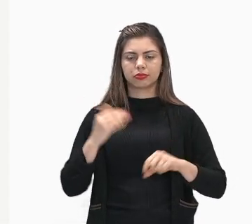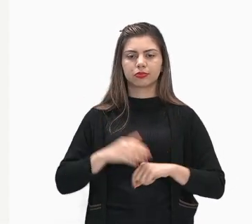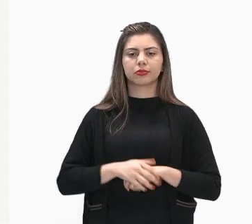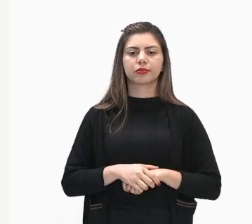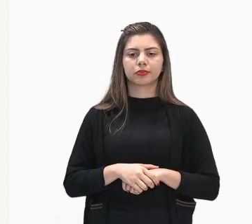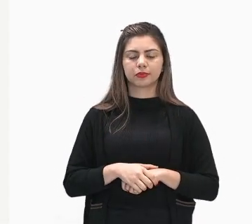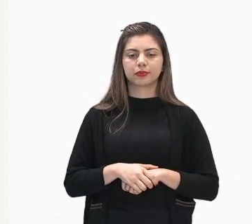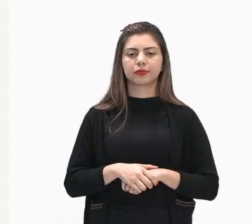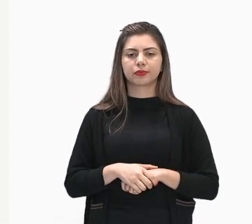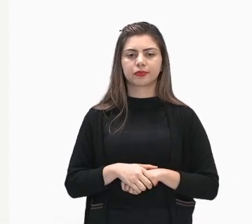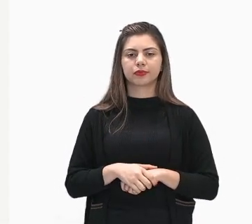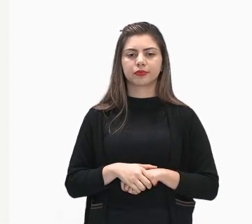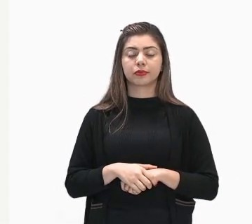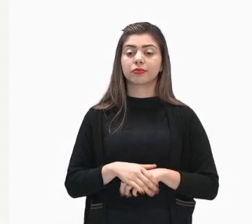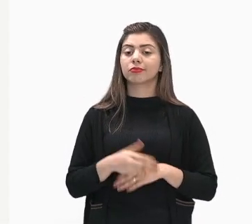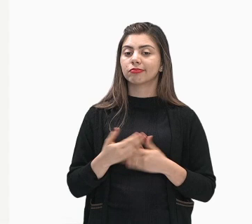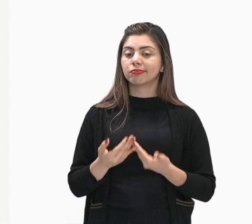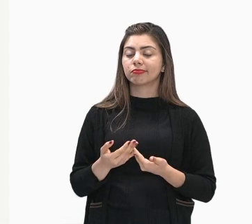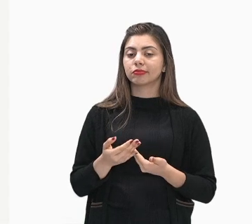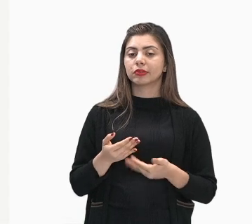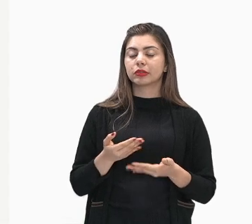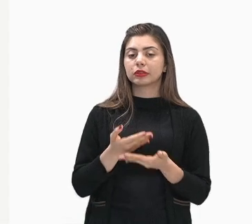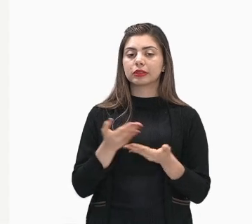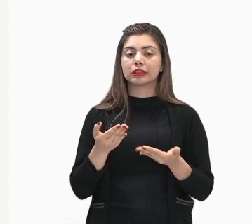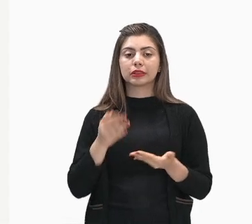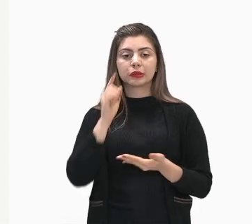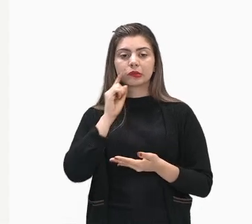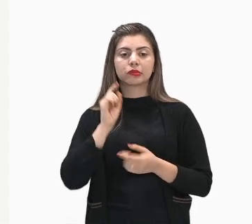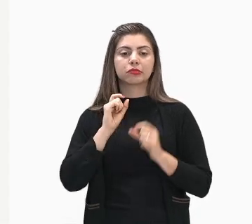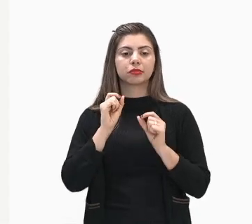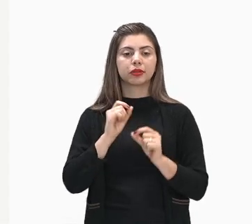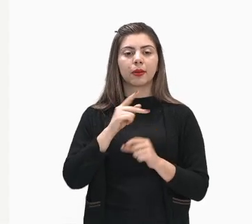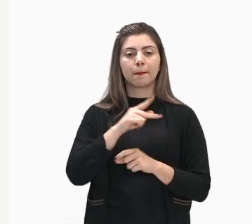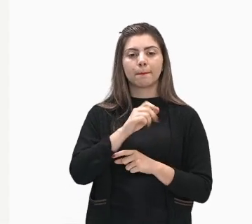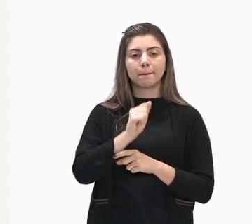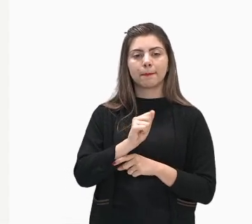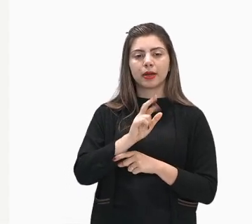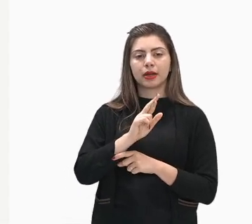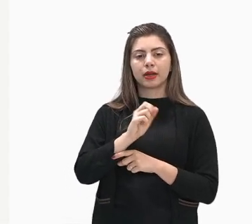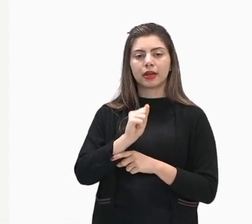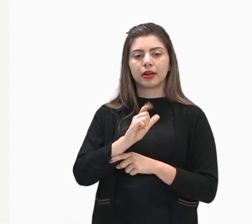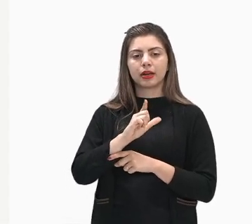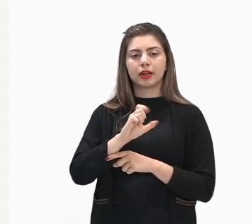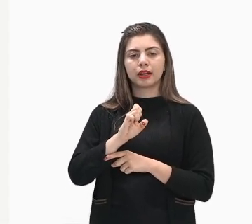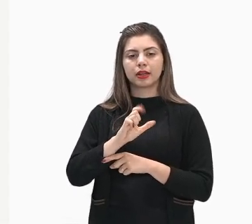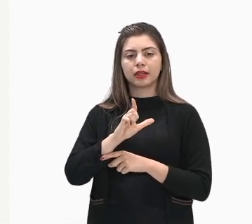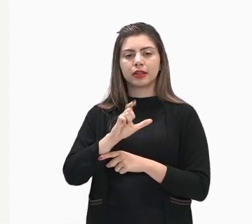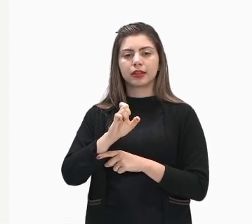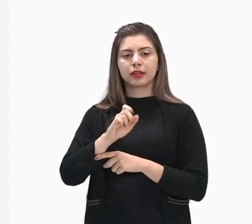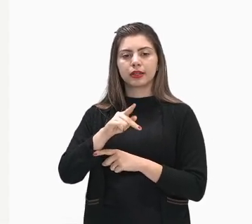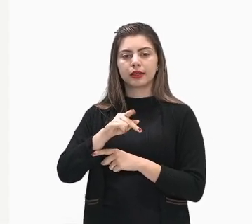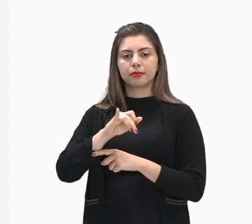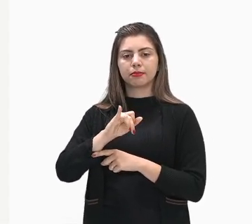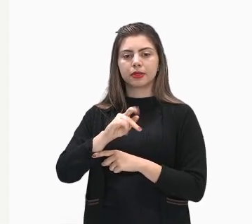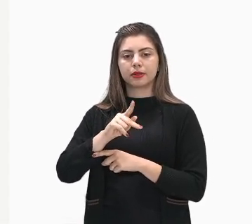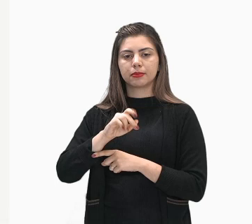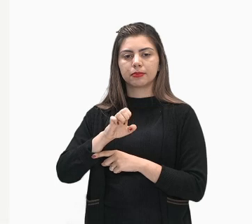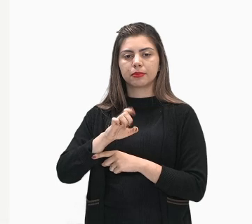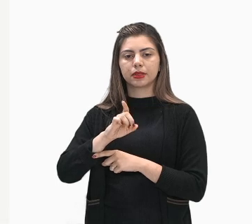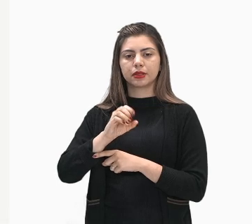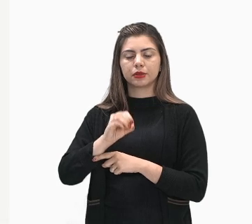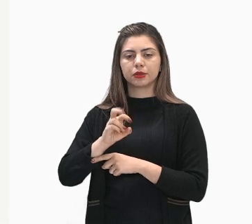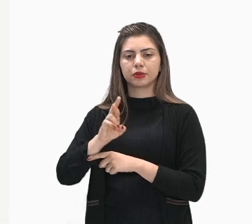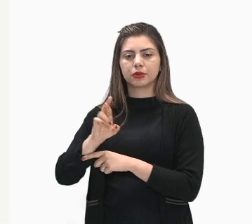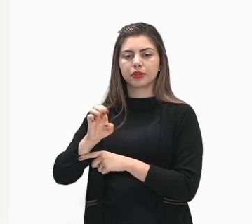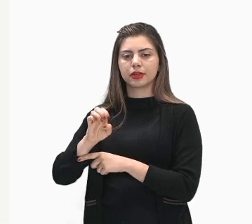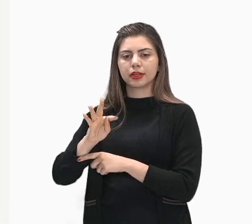reto. E aí, se você não sabe o que é um paralelepípedo reto, tá aqui ele, ó, na imagem, tá certo?